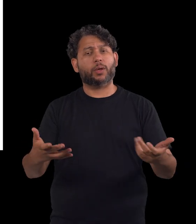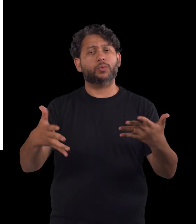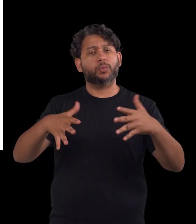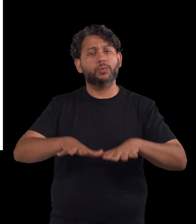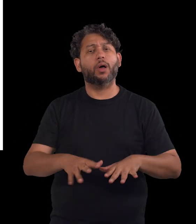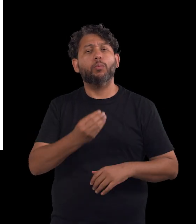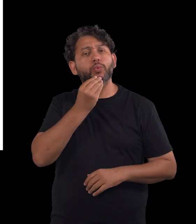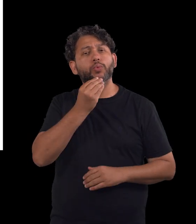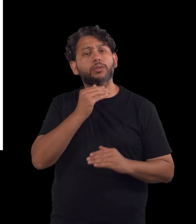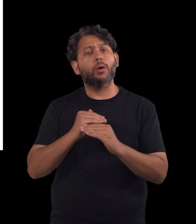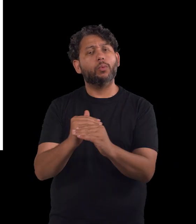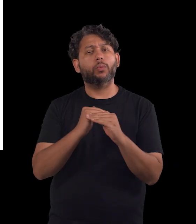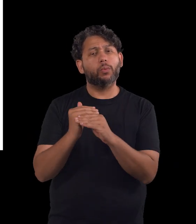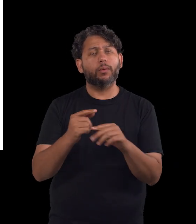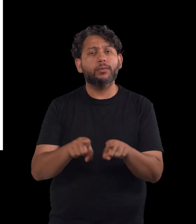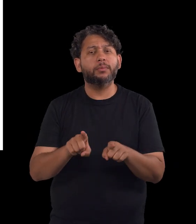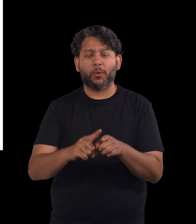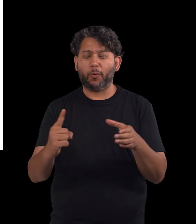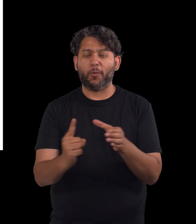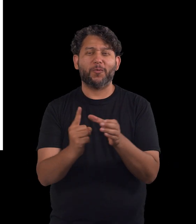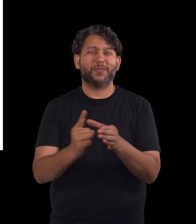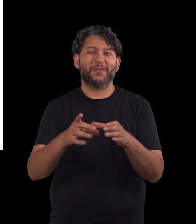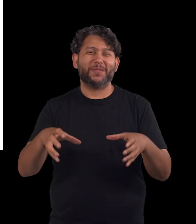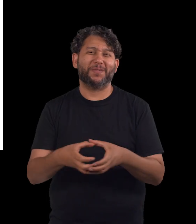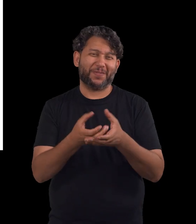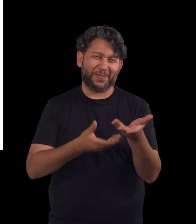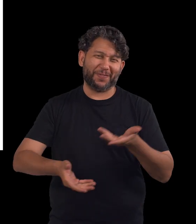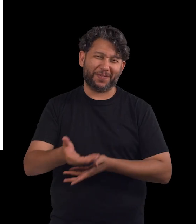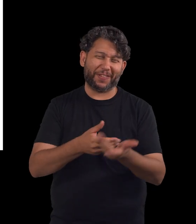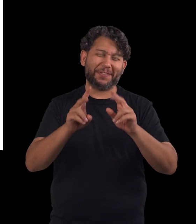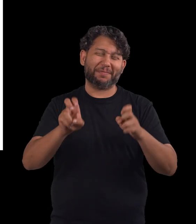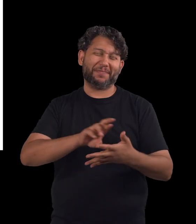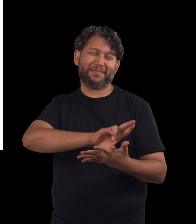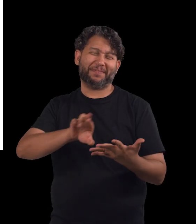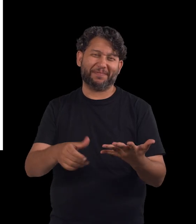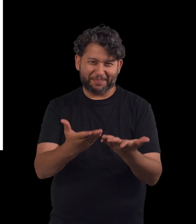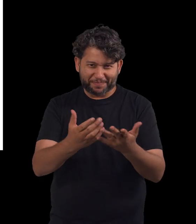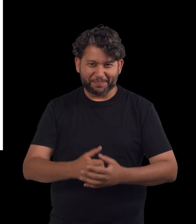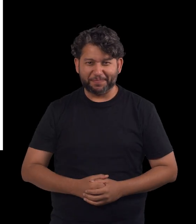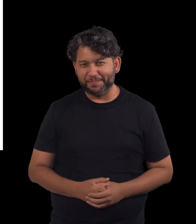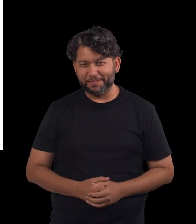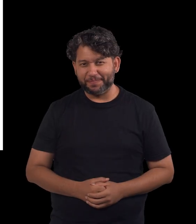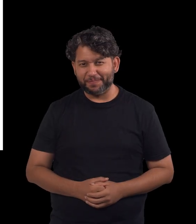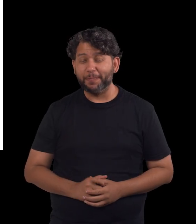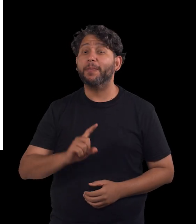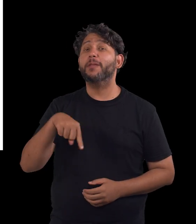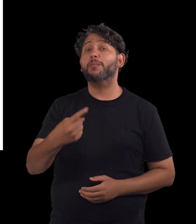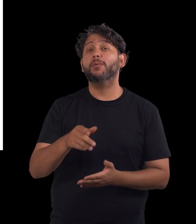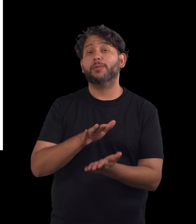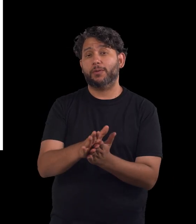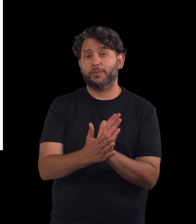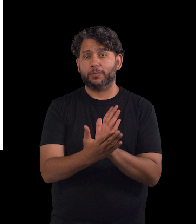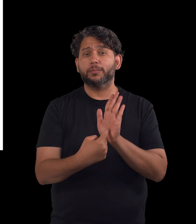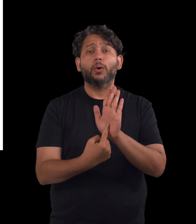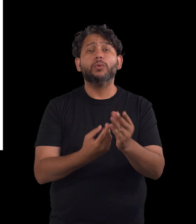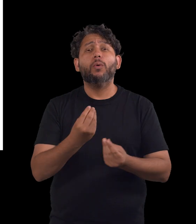inclusão, igualdade de oportunidades, convivência comunitária, entre outros temas. Por fim, a